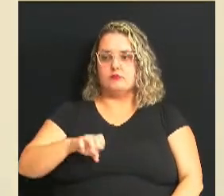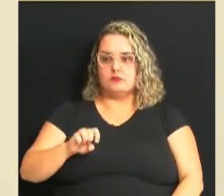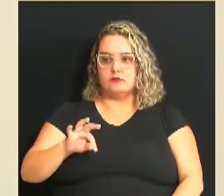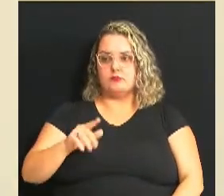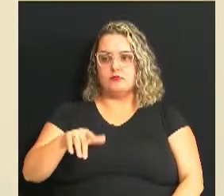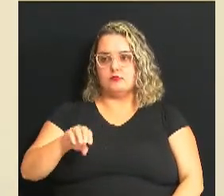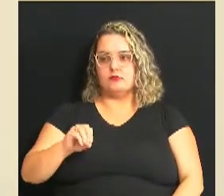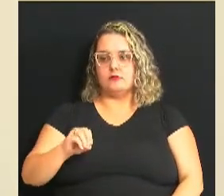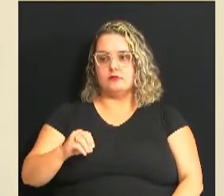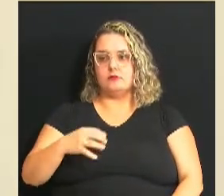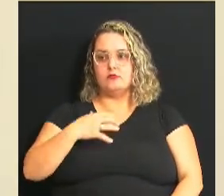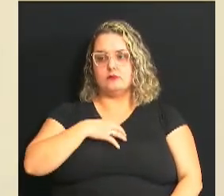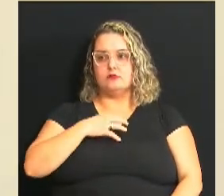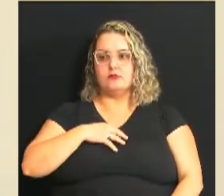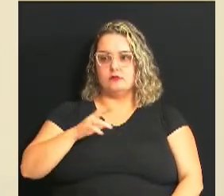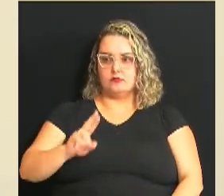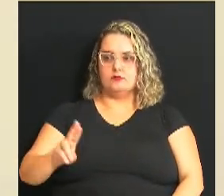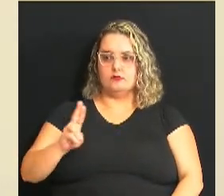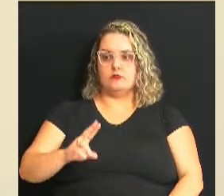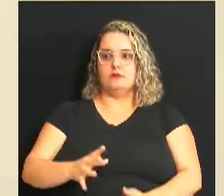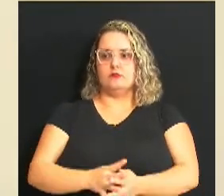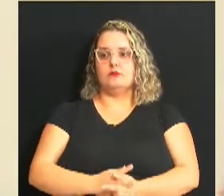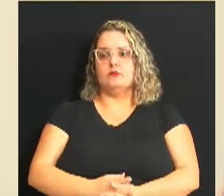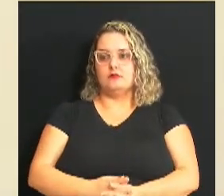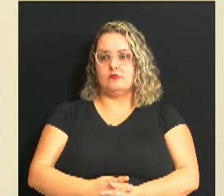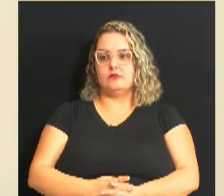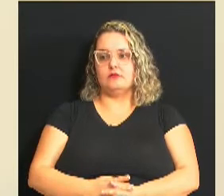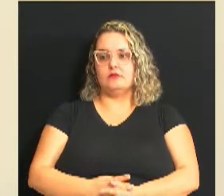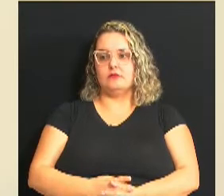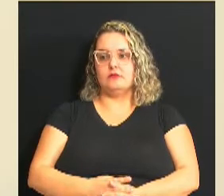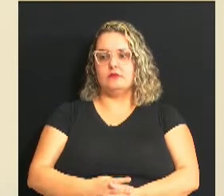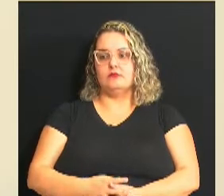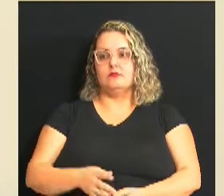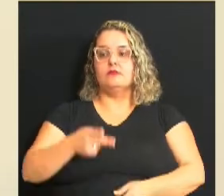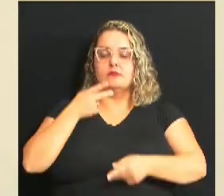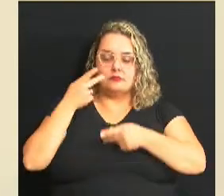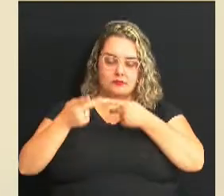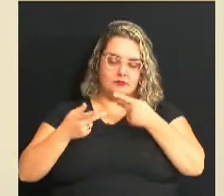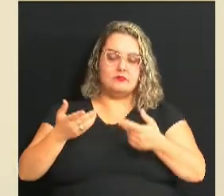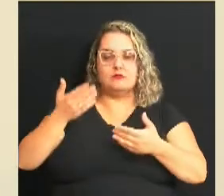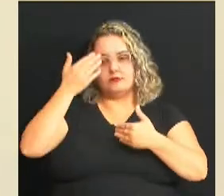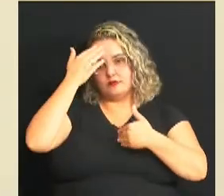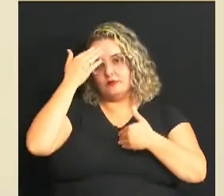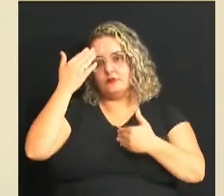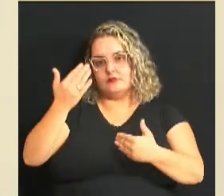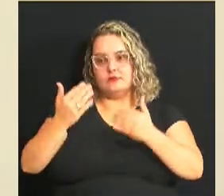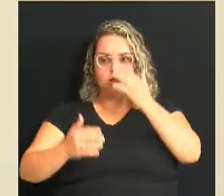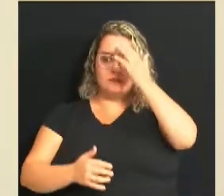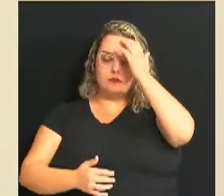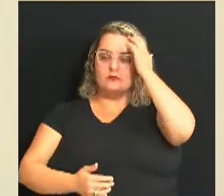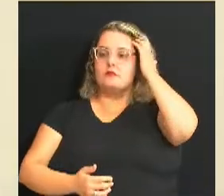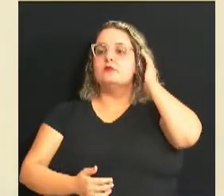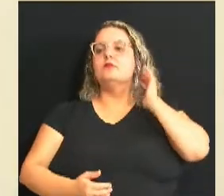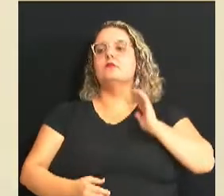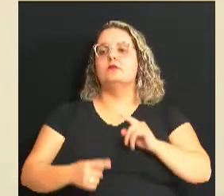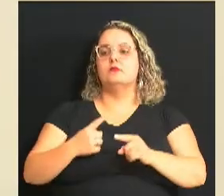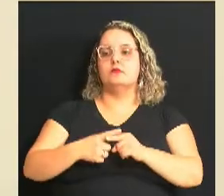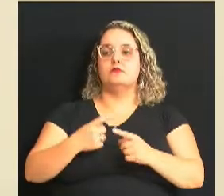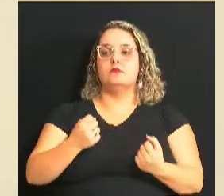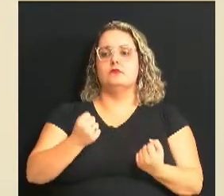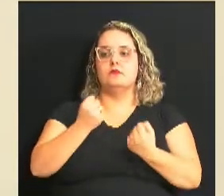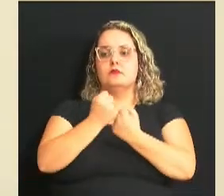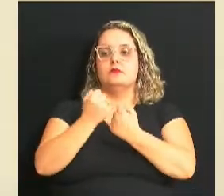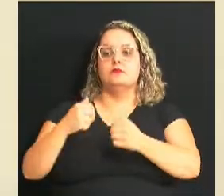como a gente ocupou. Então, queria só assim fazer esse agradecimento, porque o apoio, a ida e o prestígio